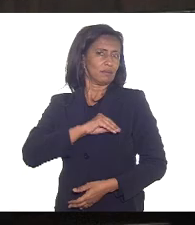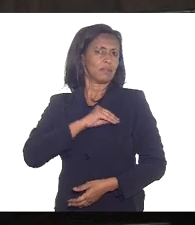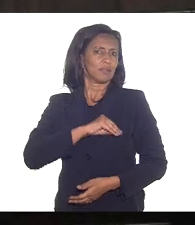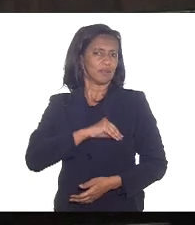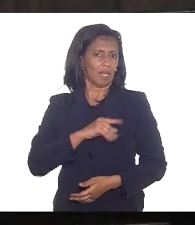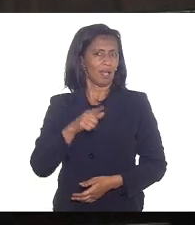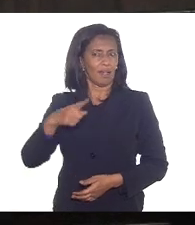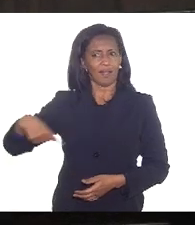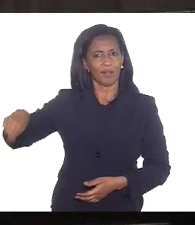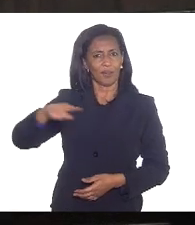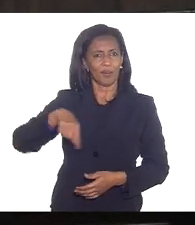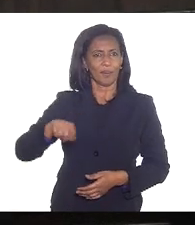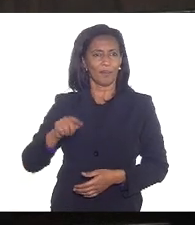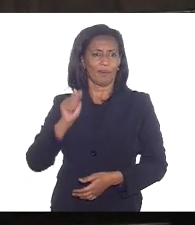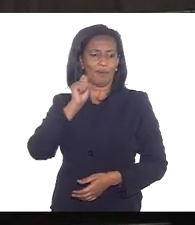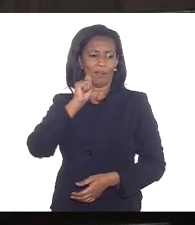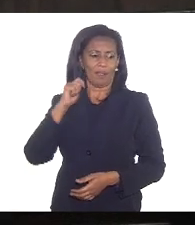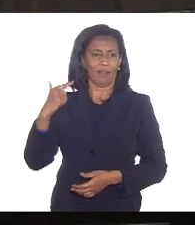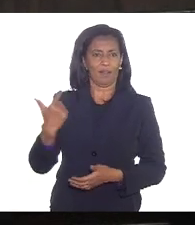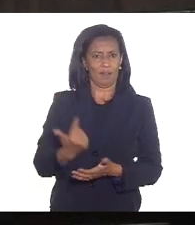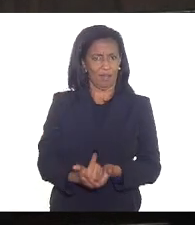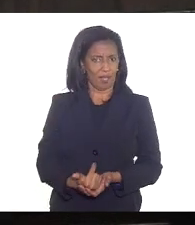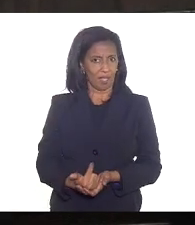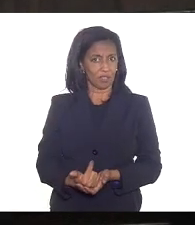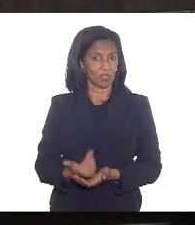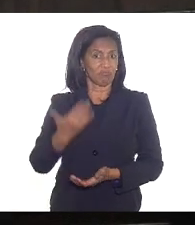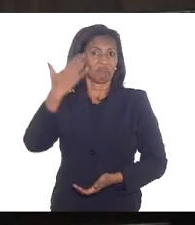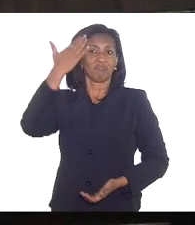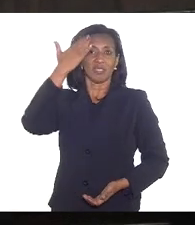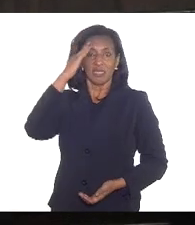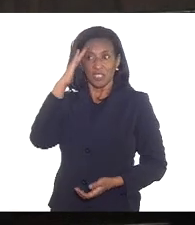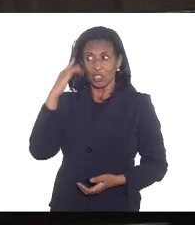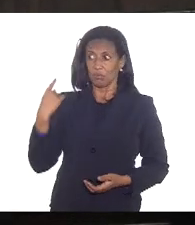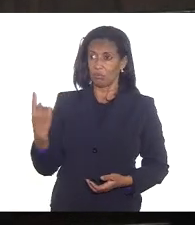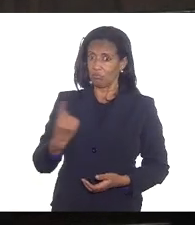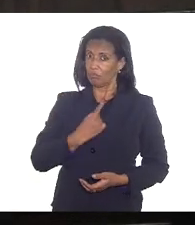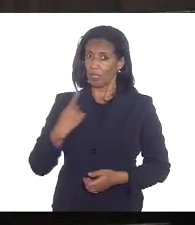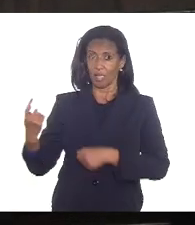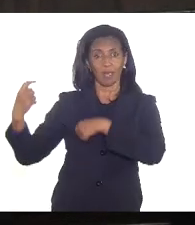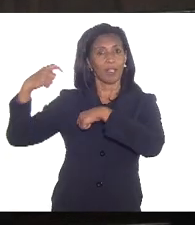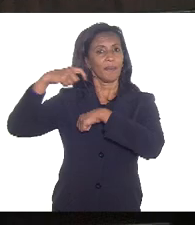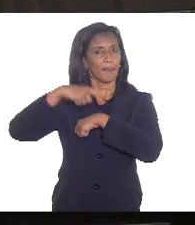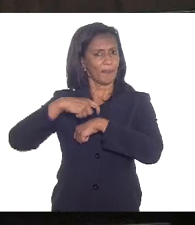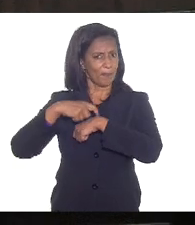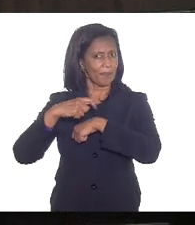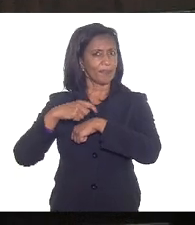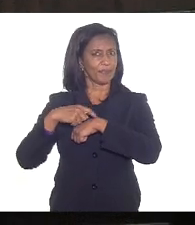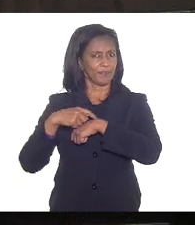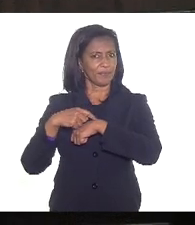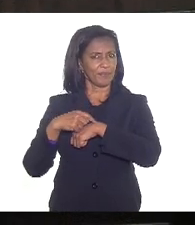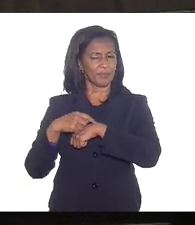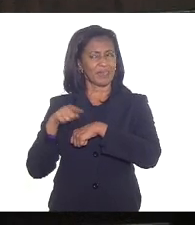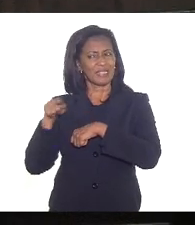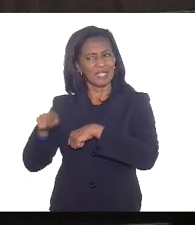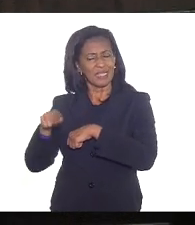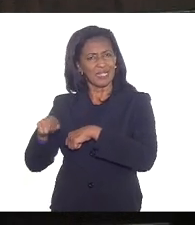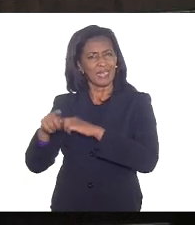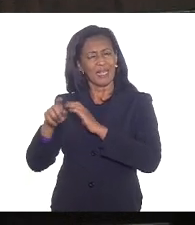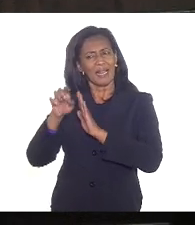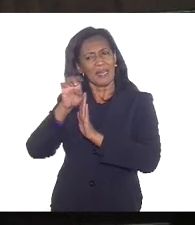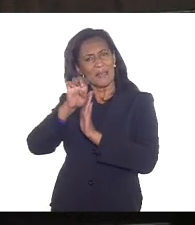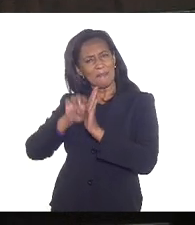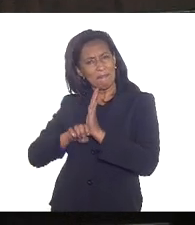por essa casa Legislativa e entendíamos que naquele momento com é aquele